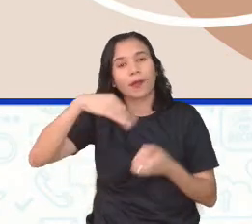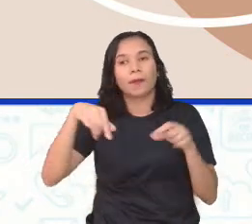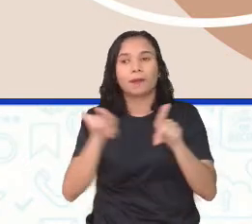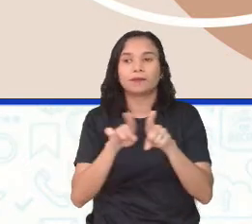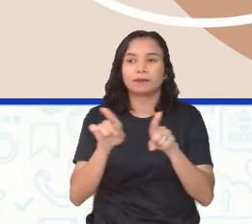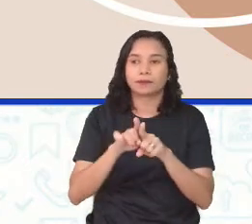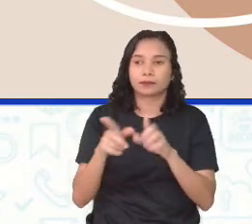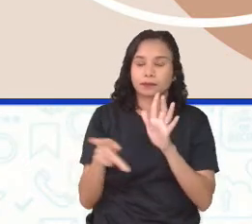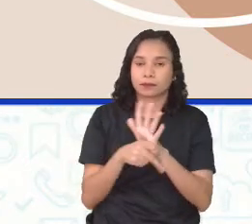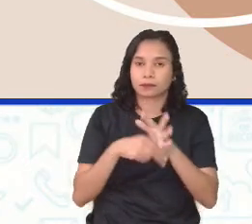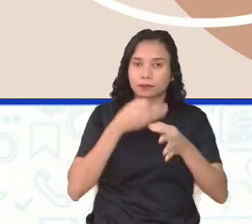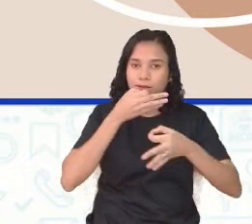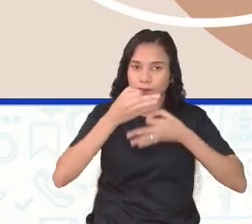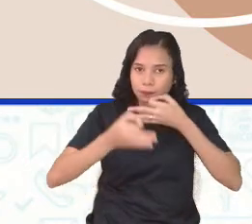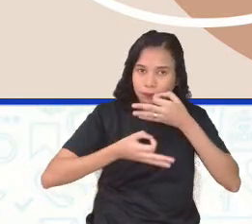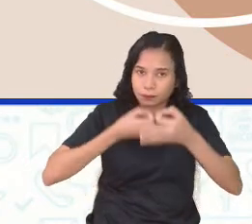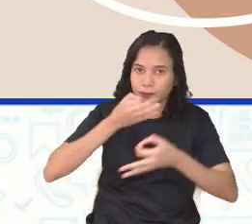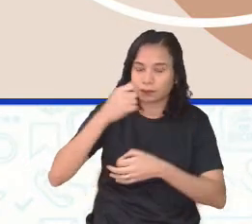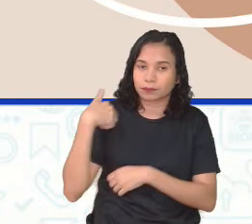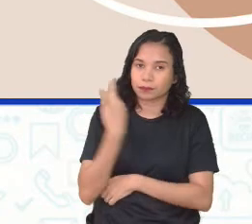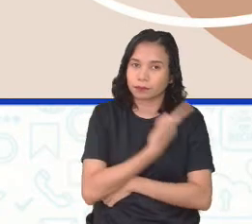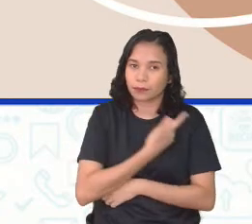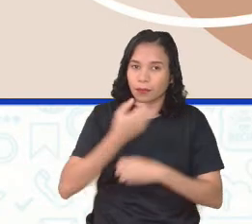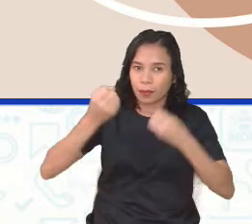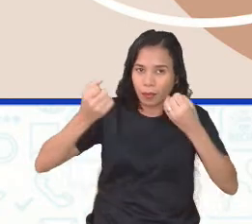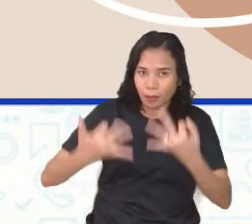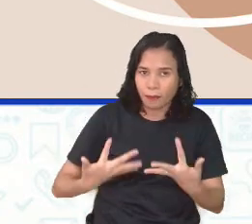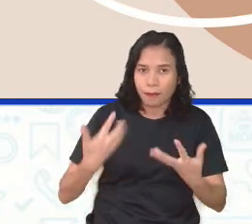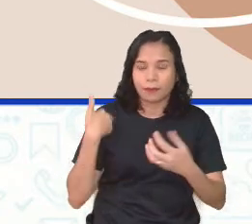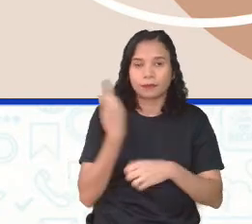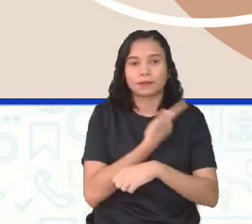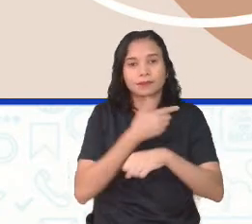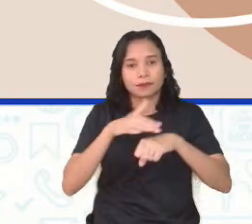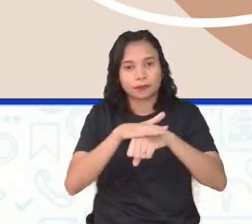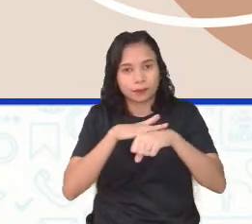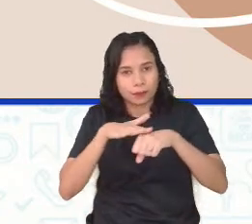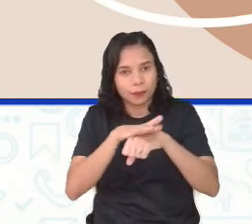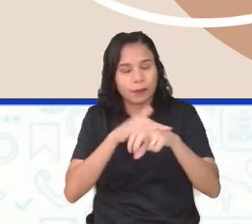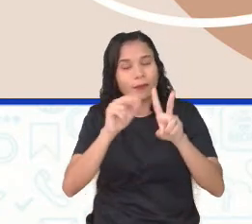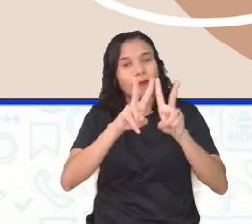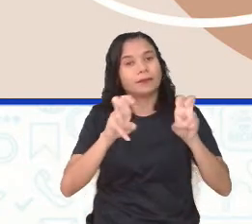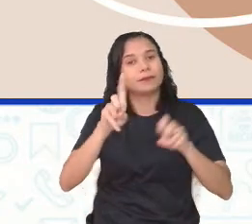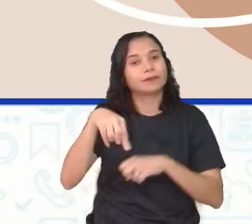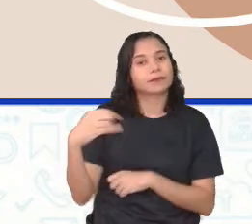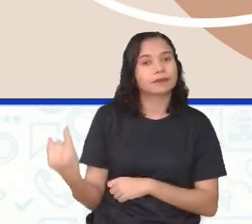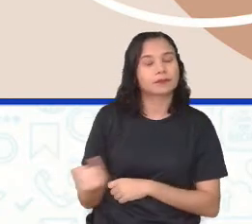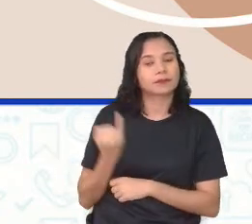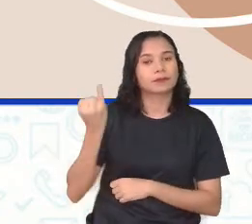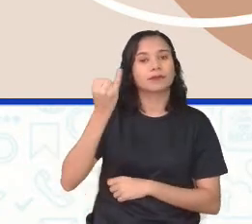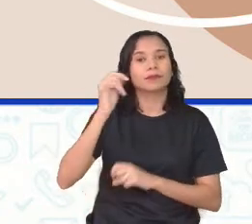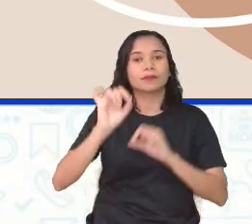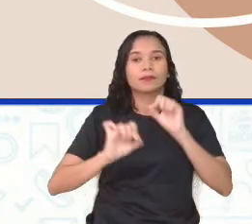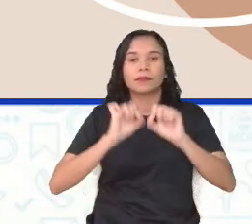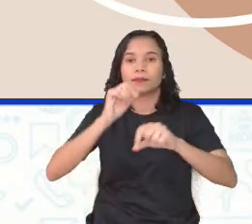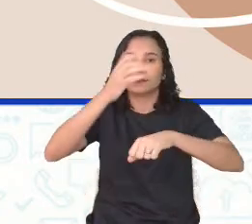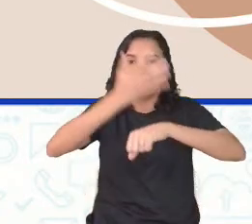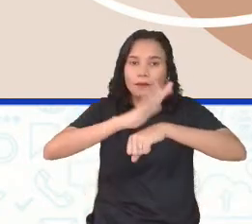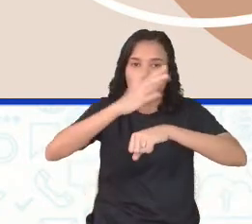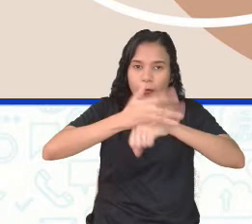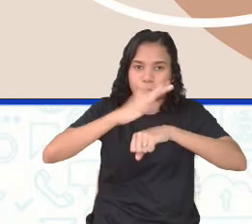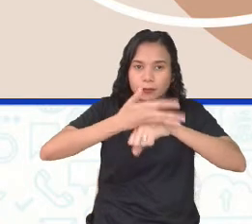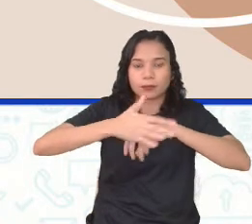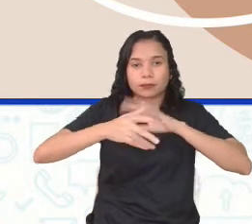a argumentação, onde falamos aqui, conversamos sobre a importância da prática